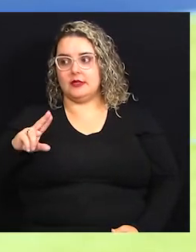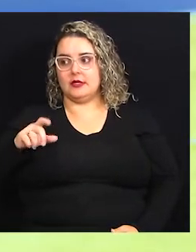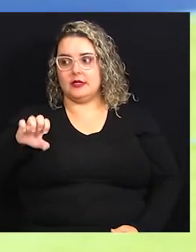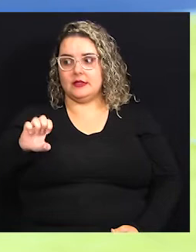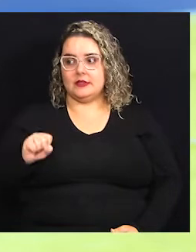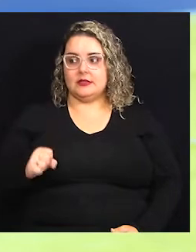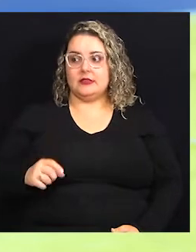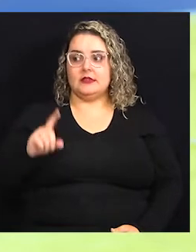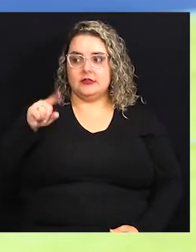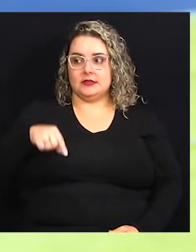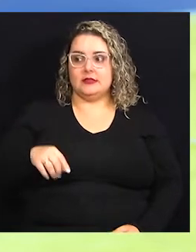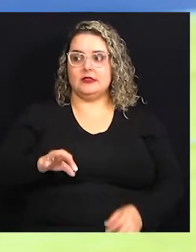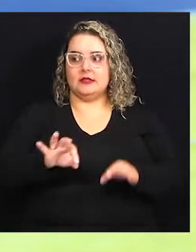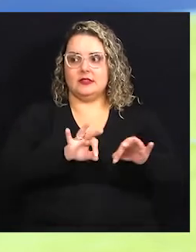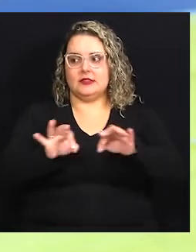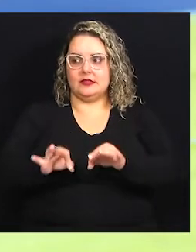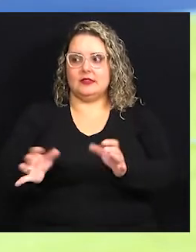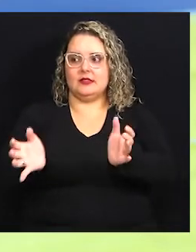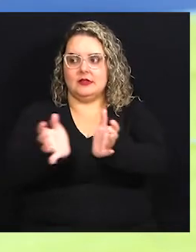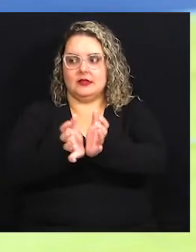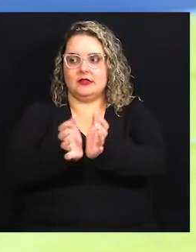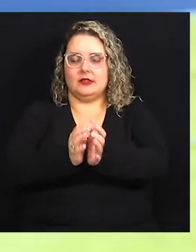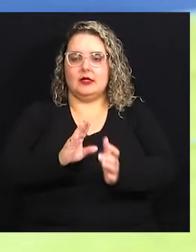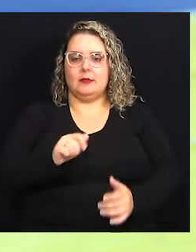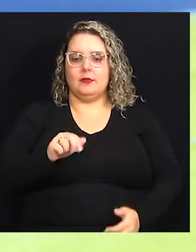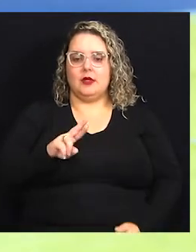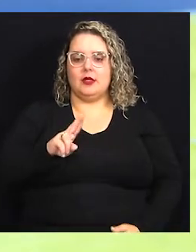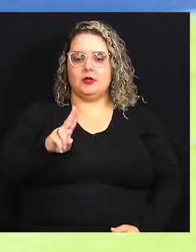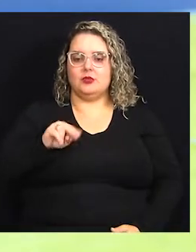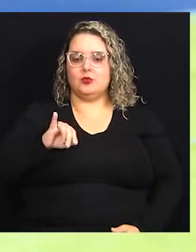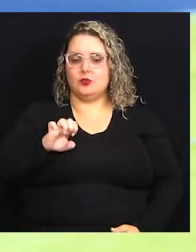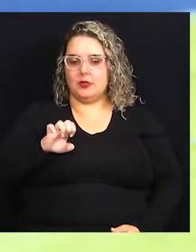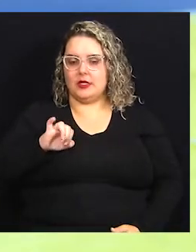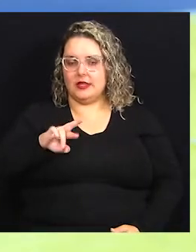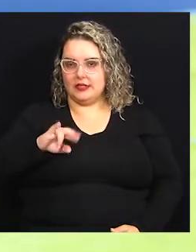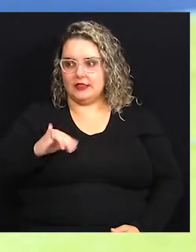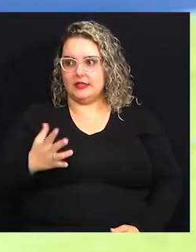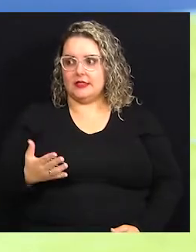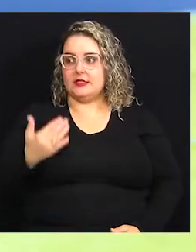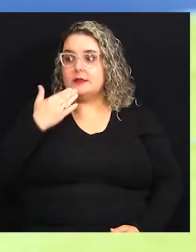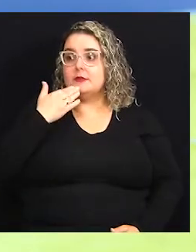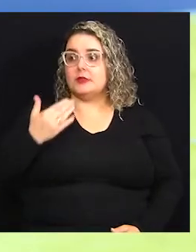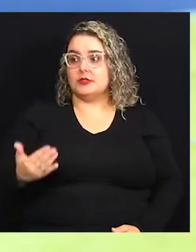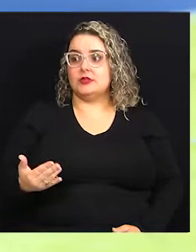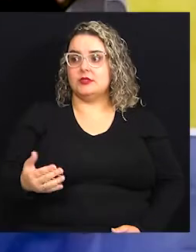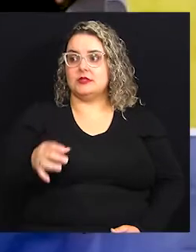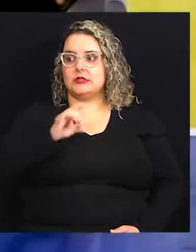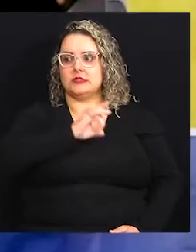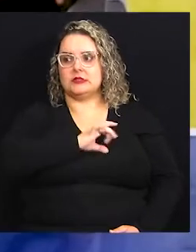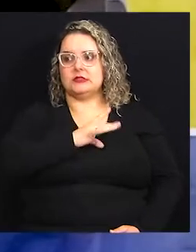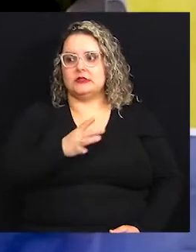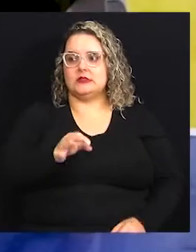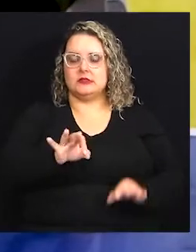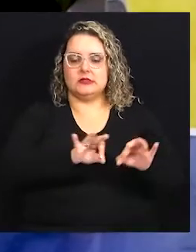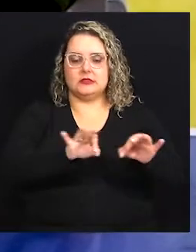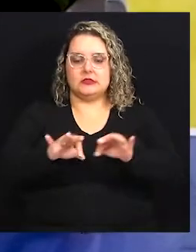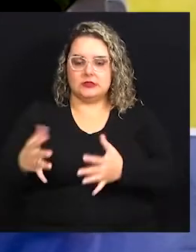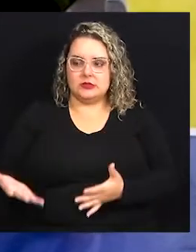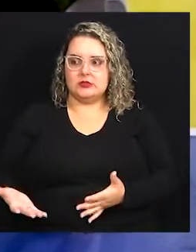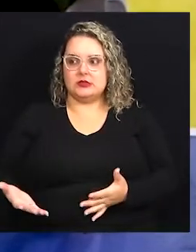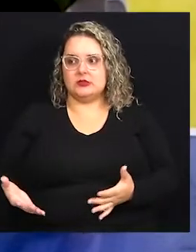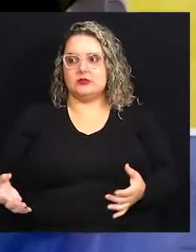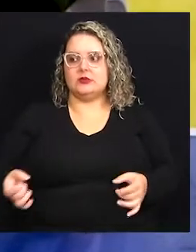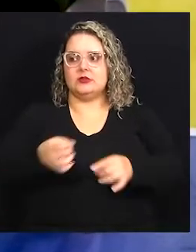o idealizador do projeto da equipe de Barueri e recentemente ele fez apelo e ele estava com medo que esse